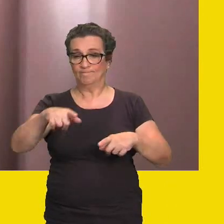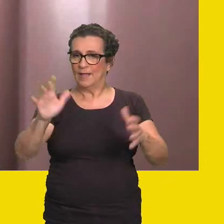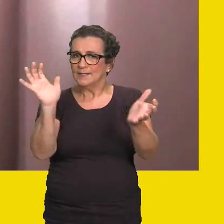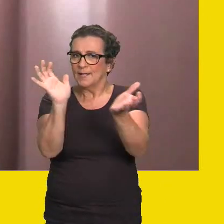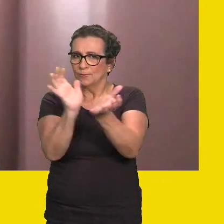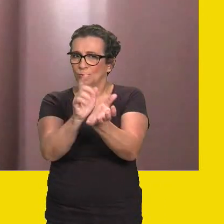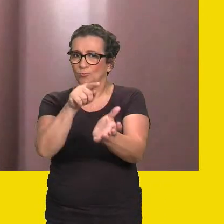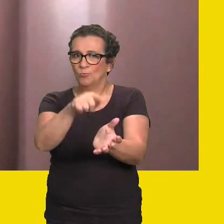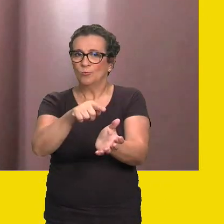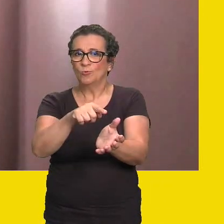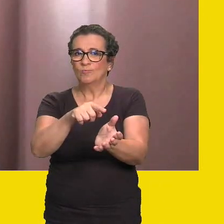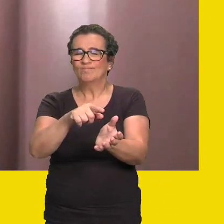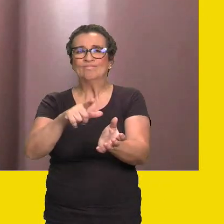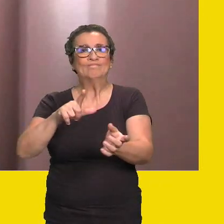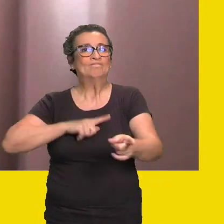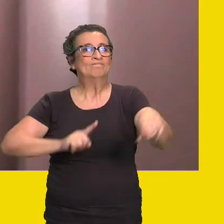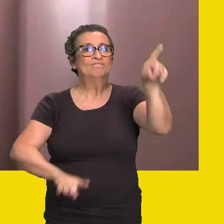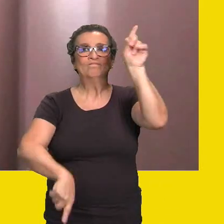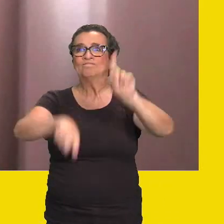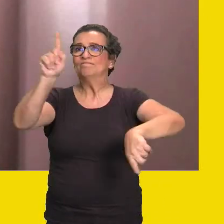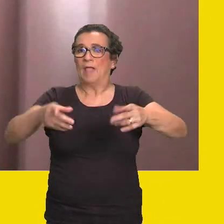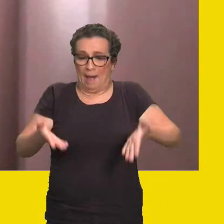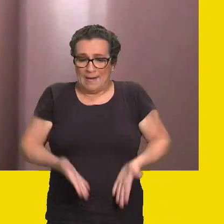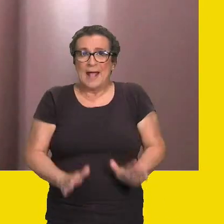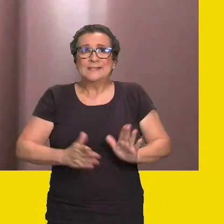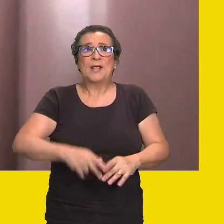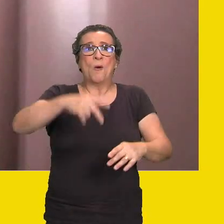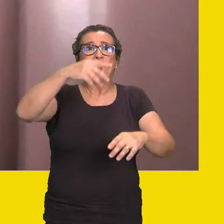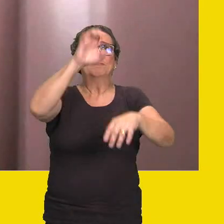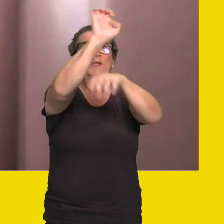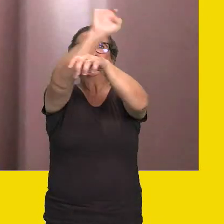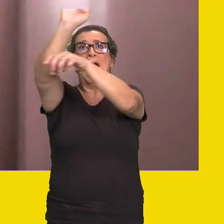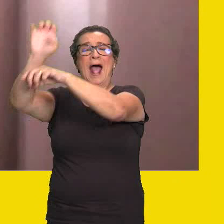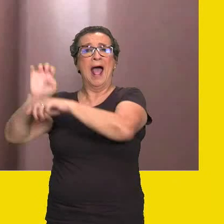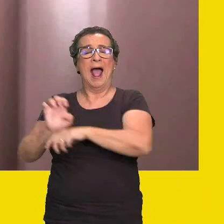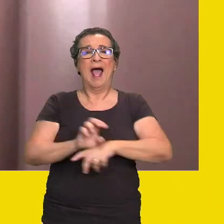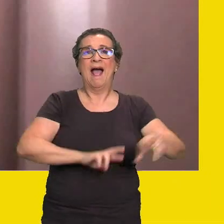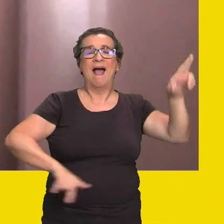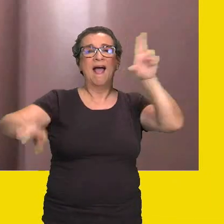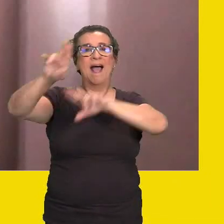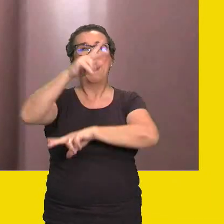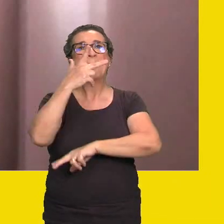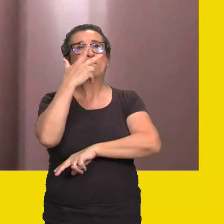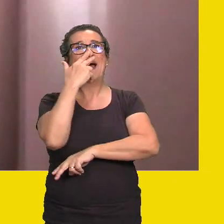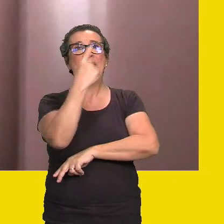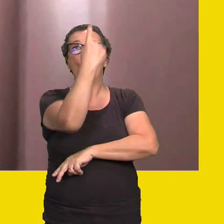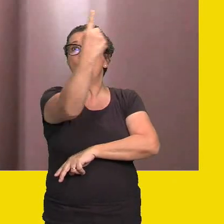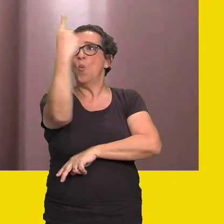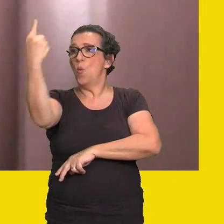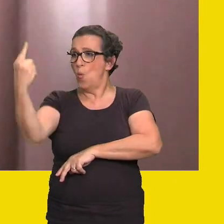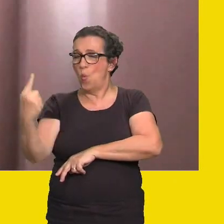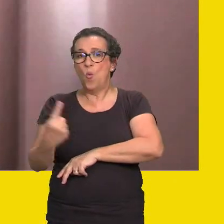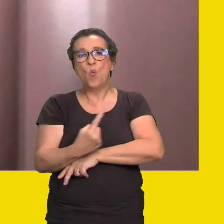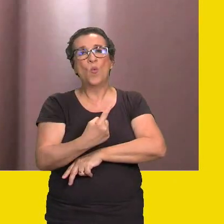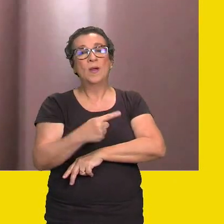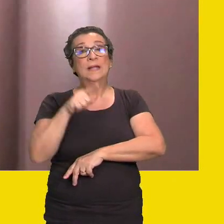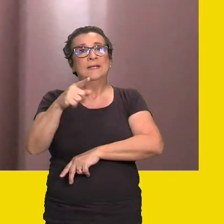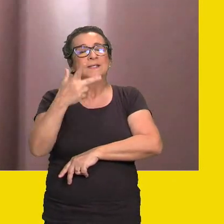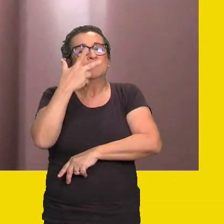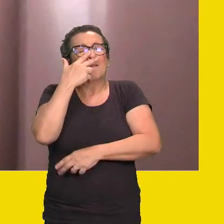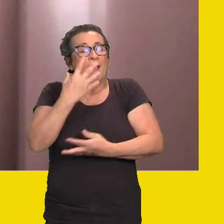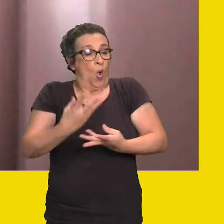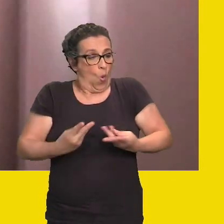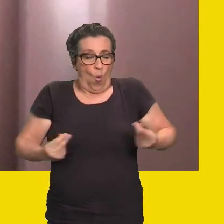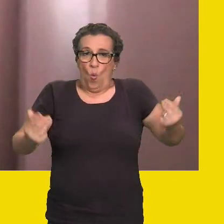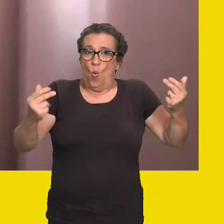especificamente havia uma diversidade de naturalidade muito grande. Era praticamente um aluno de cada estado. E isso foi muito rico. Trabalhamos